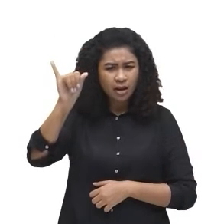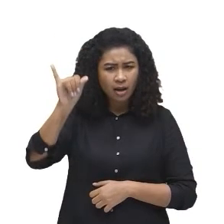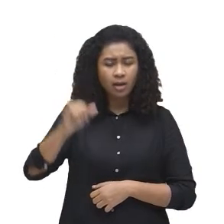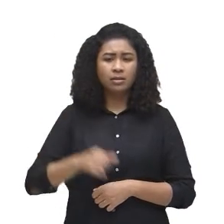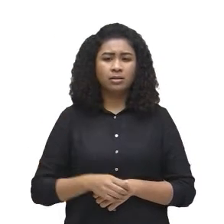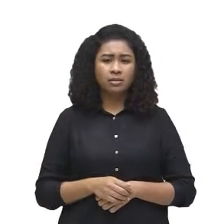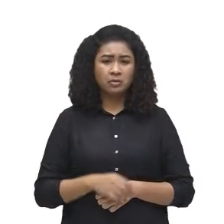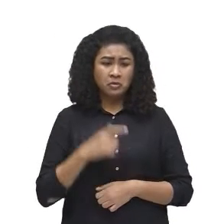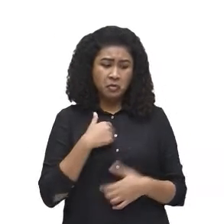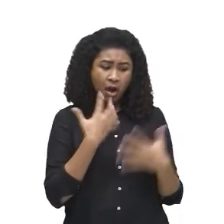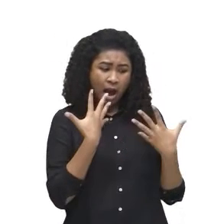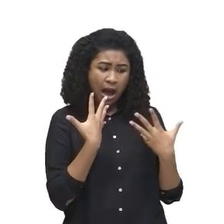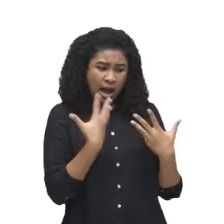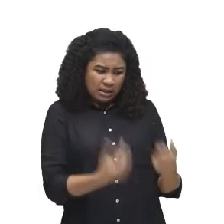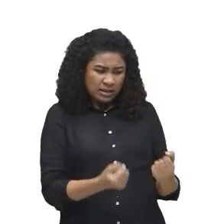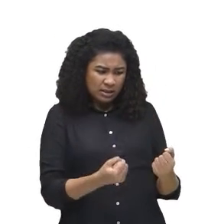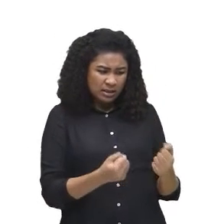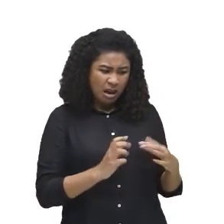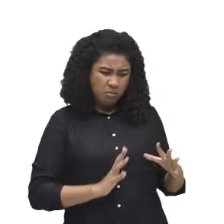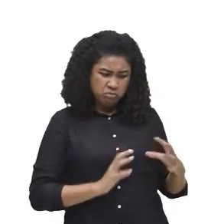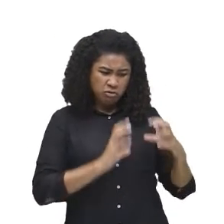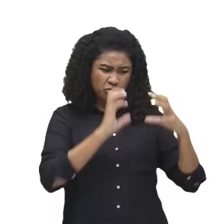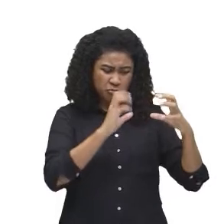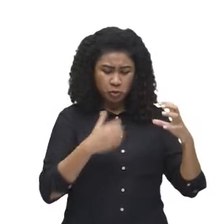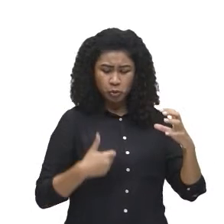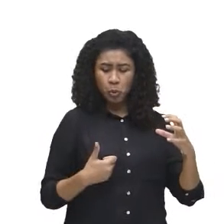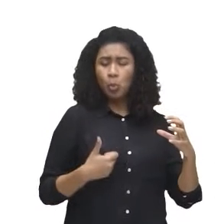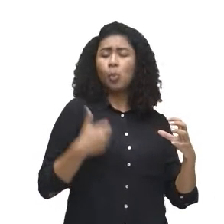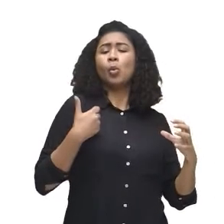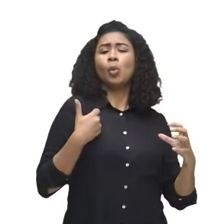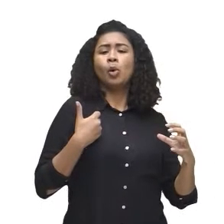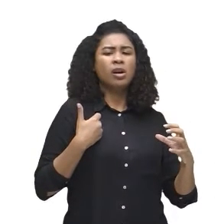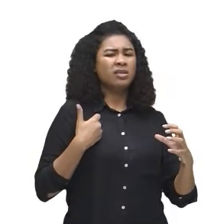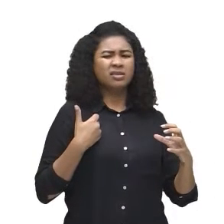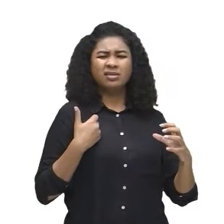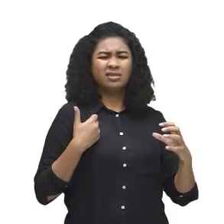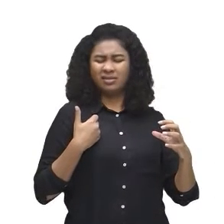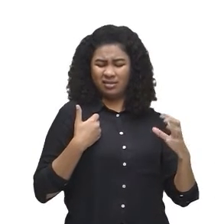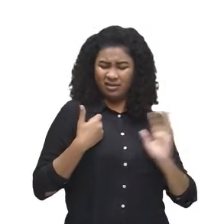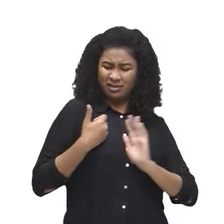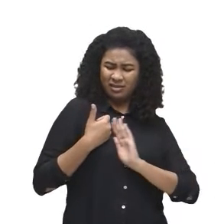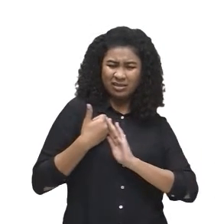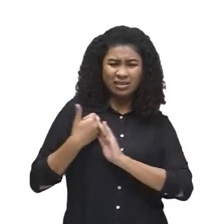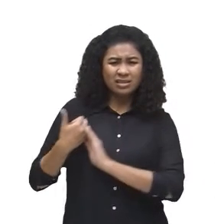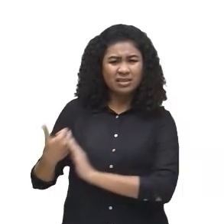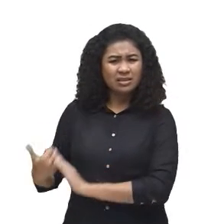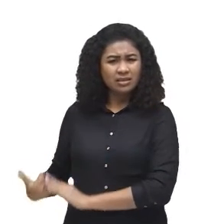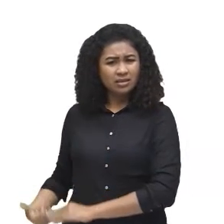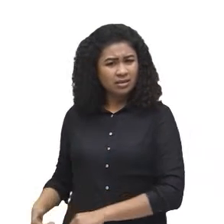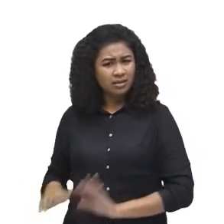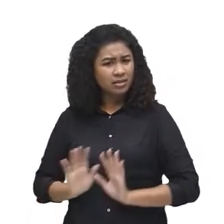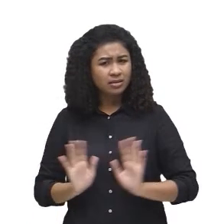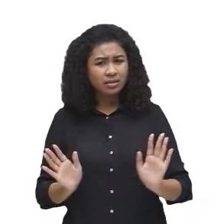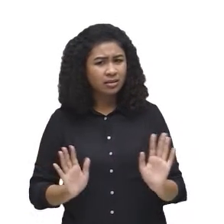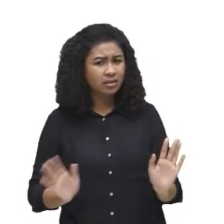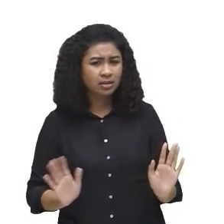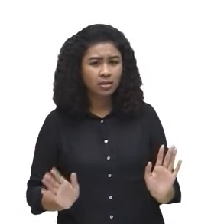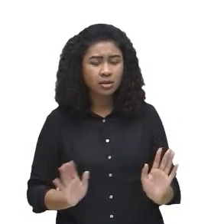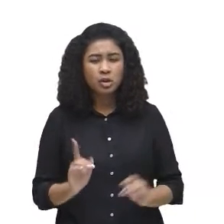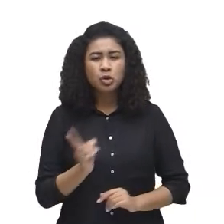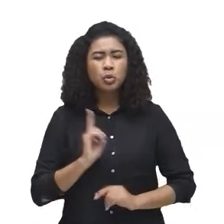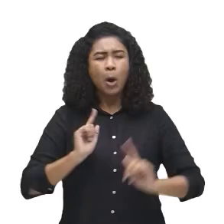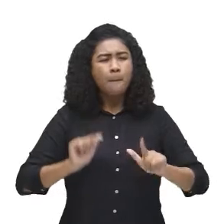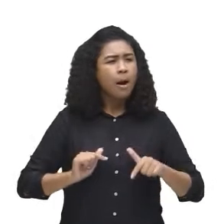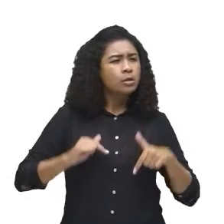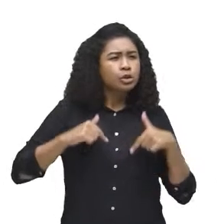briga por orgulho. Lembre-se sempre de que abandonar esse tipo de situação não é uma